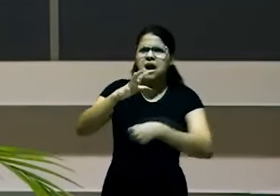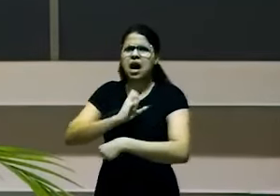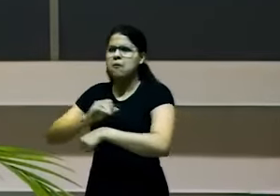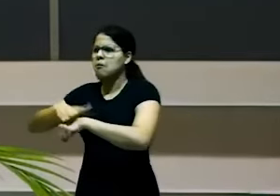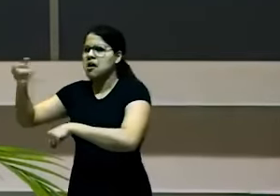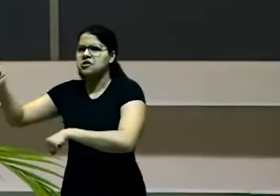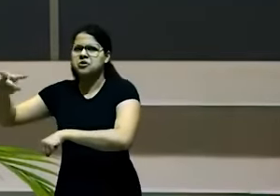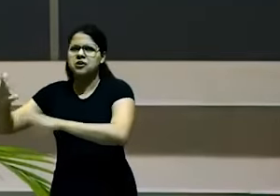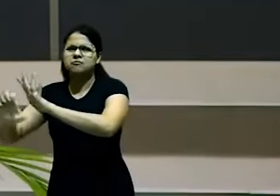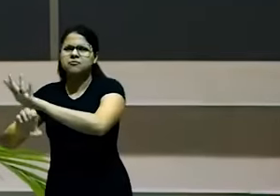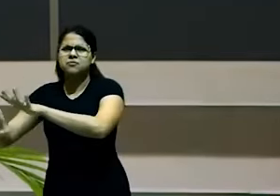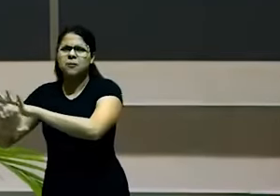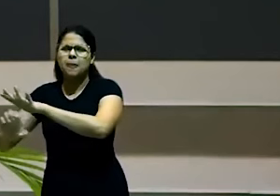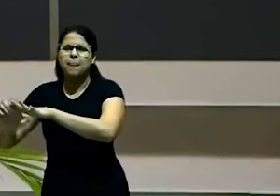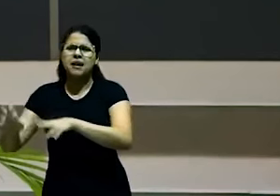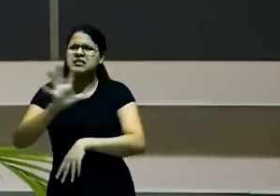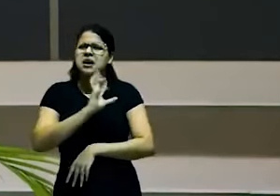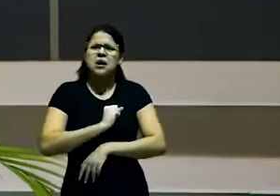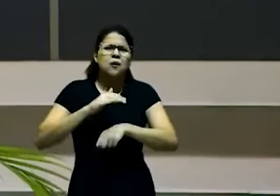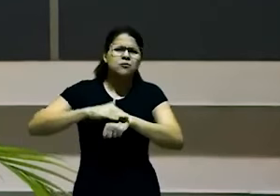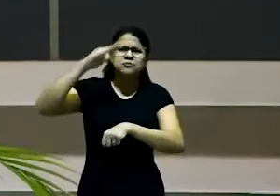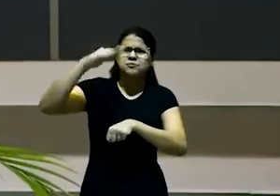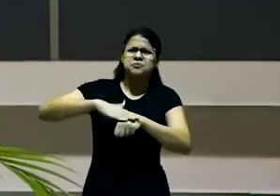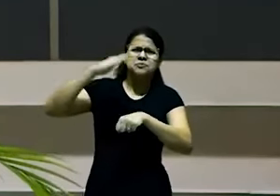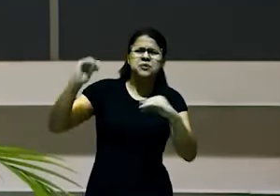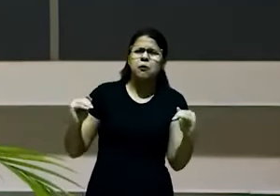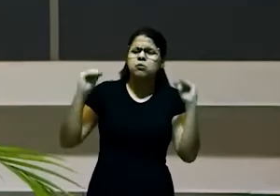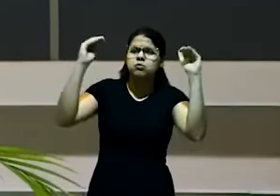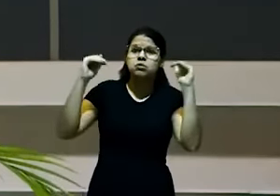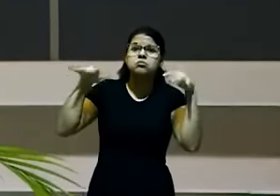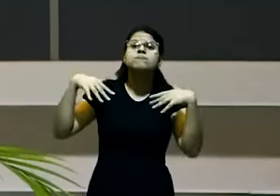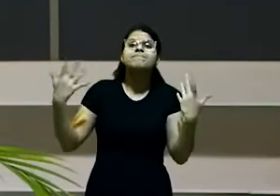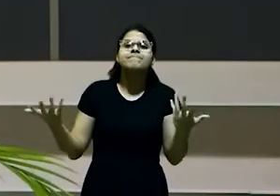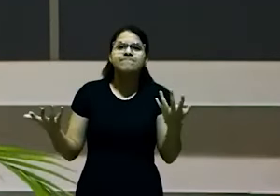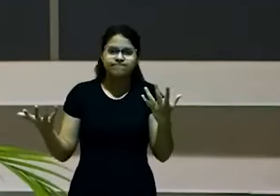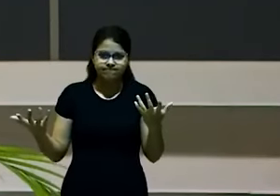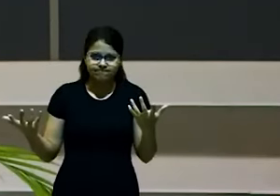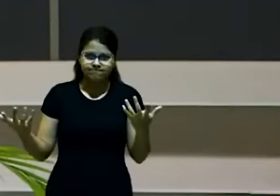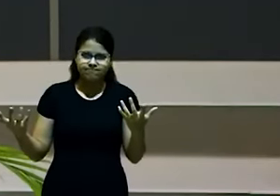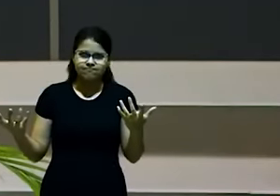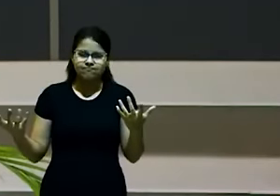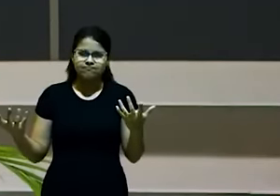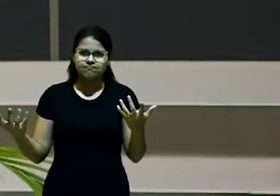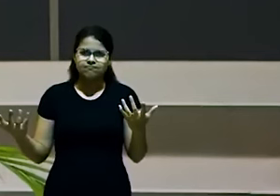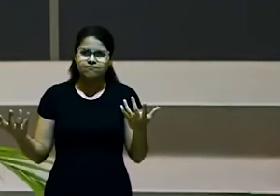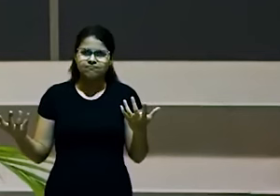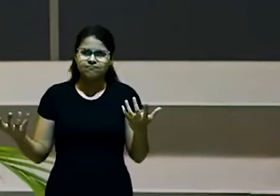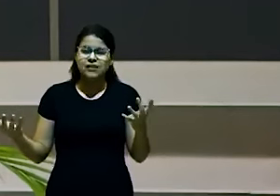emprego eu te amo acima de todas as coisas Senhor eu te amo então faz algo pela